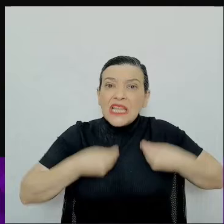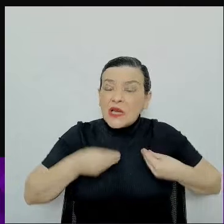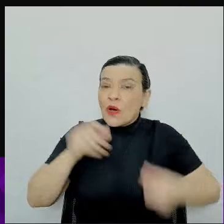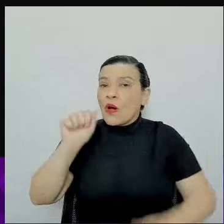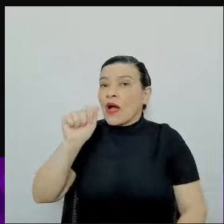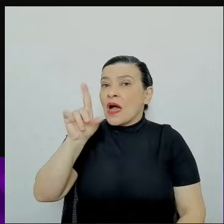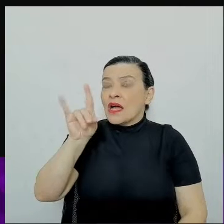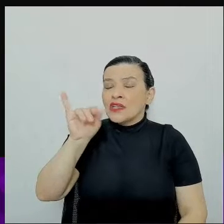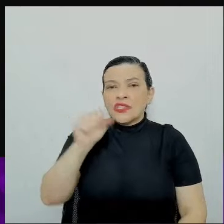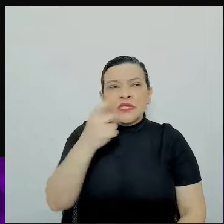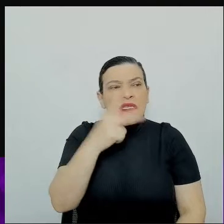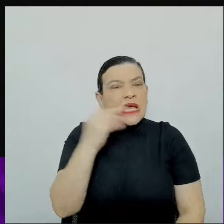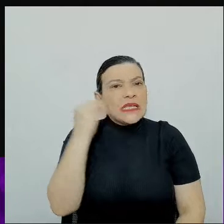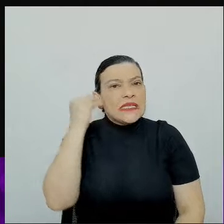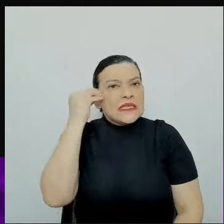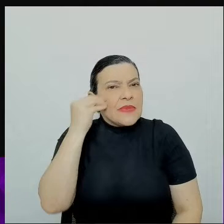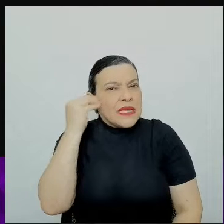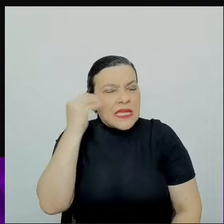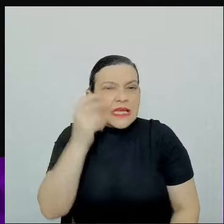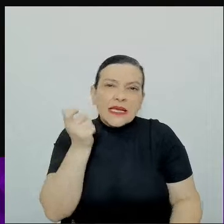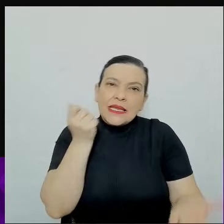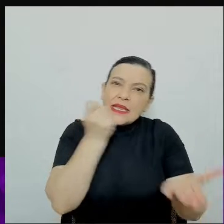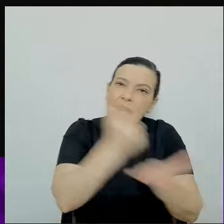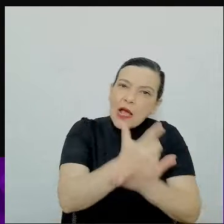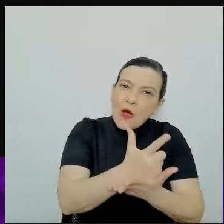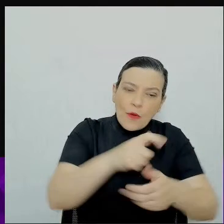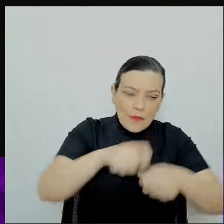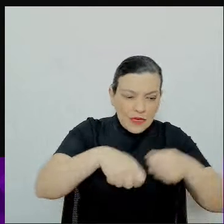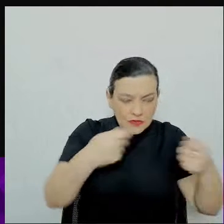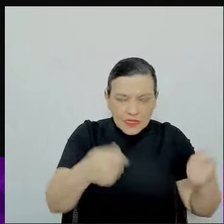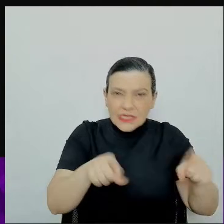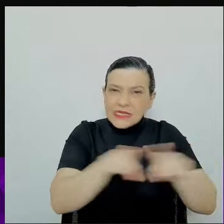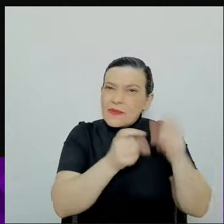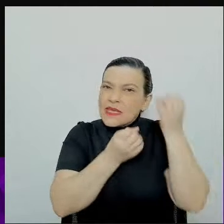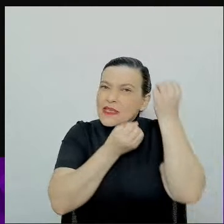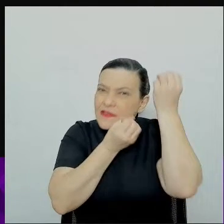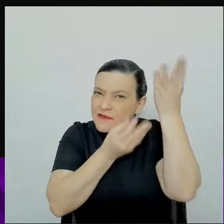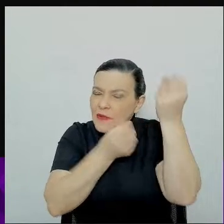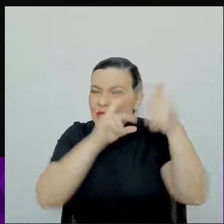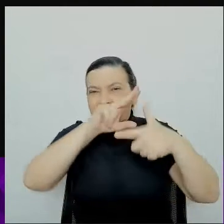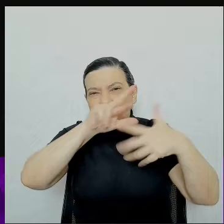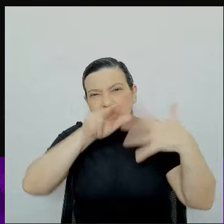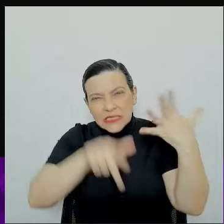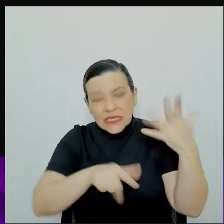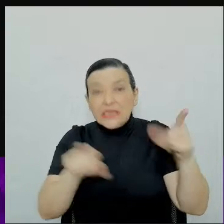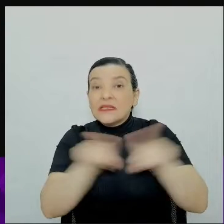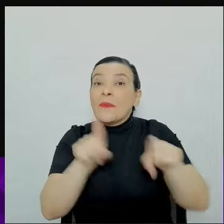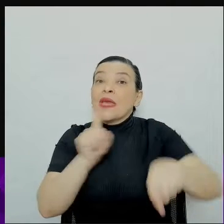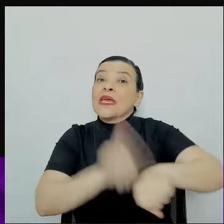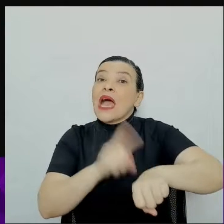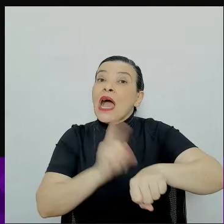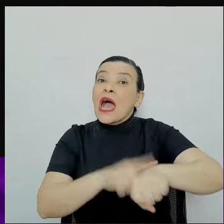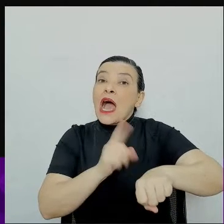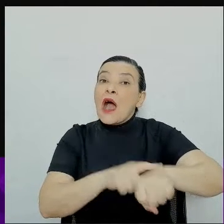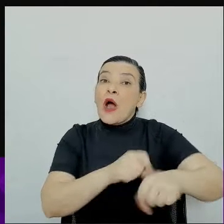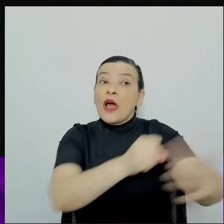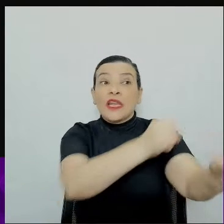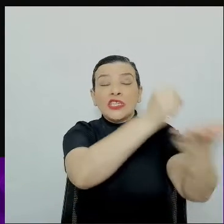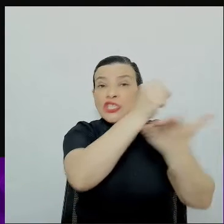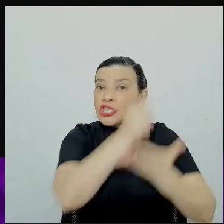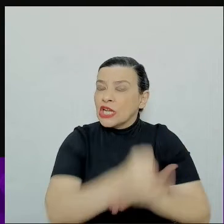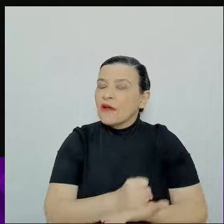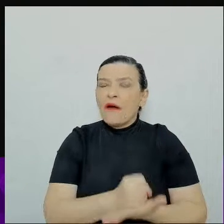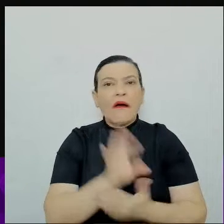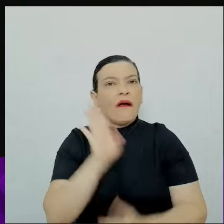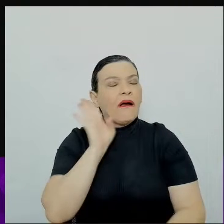do tênis, quanto em dar as informações necessárias para a gente, até na hora de chegar ao tênis, foram muito legais.